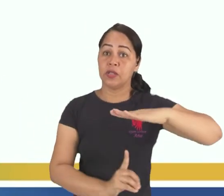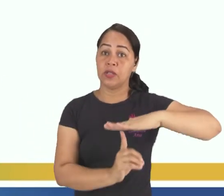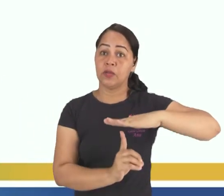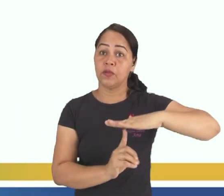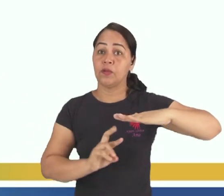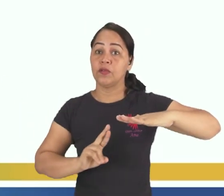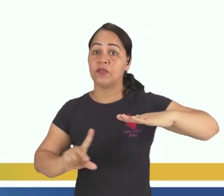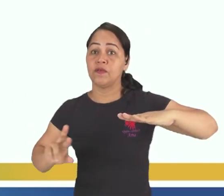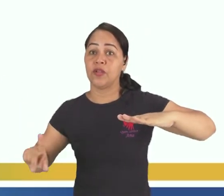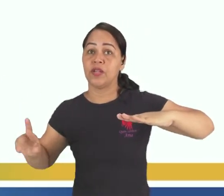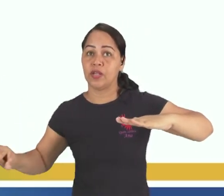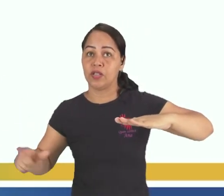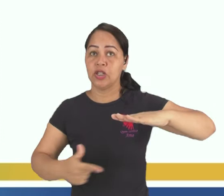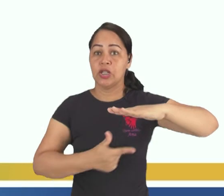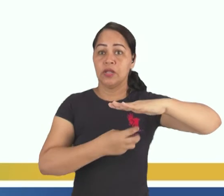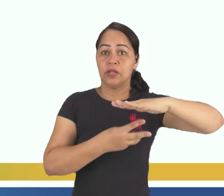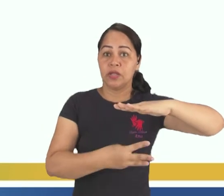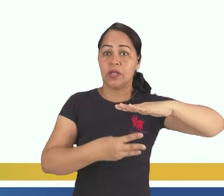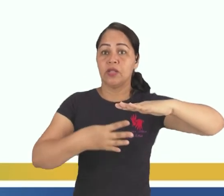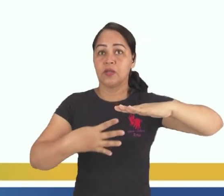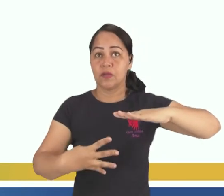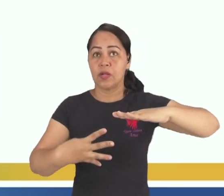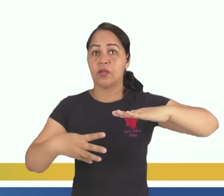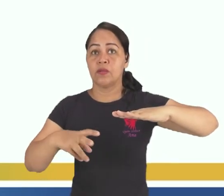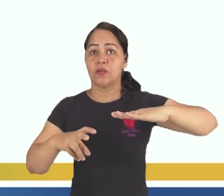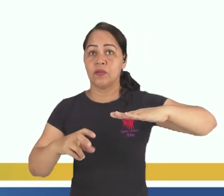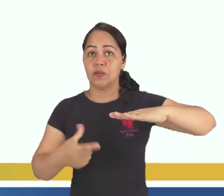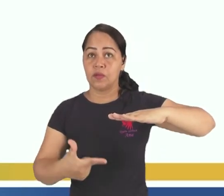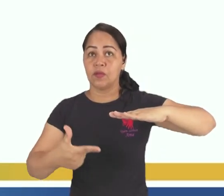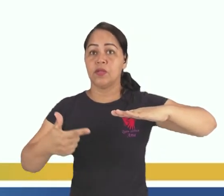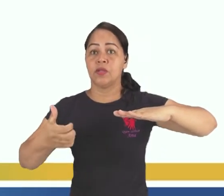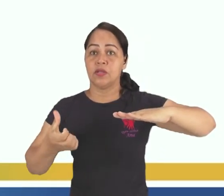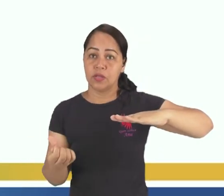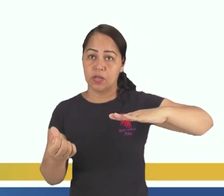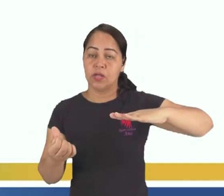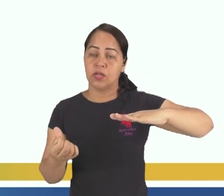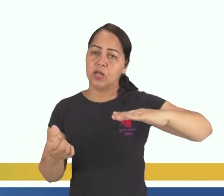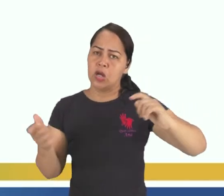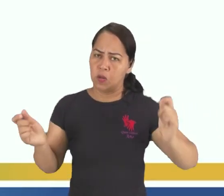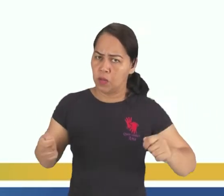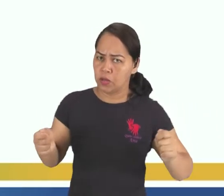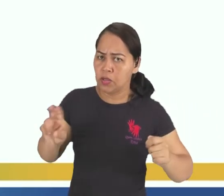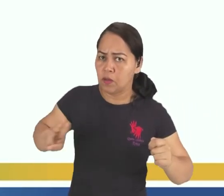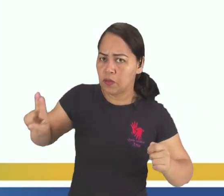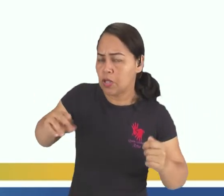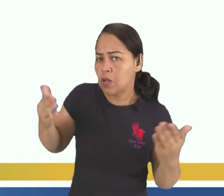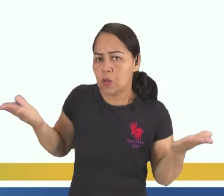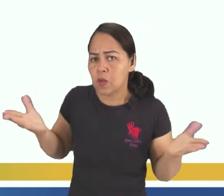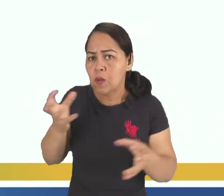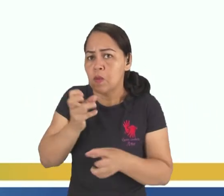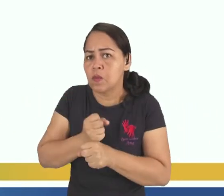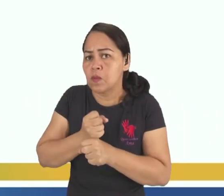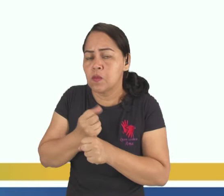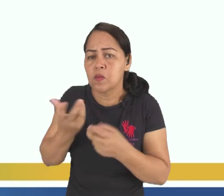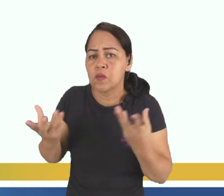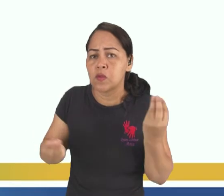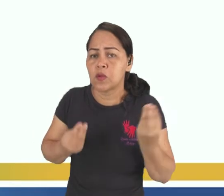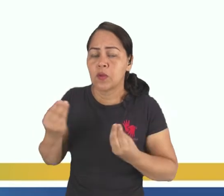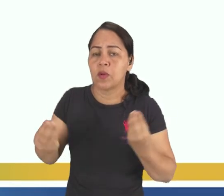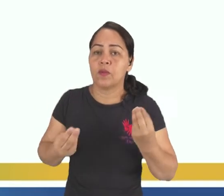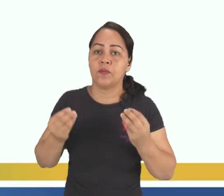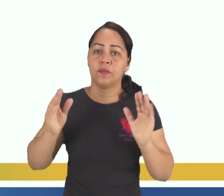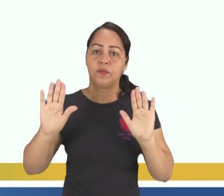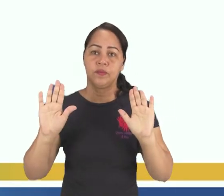diferentes. Professor, eu poderia usar os dois métodos que a gente já viu? Sim, você poderia calcular o valor de cada uma dessas